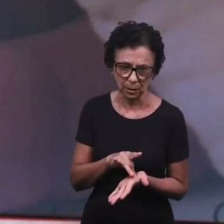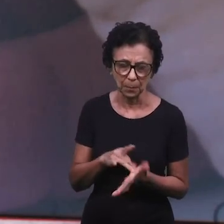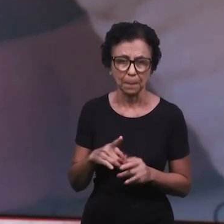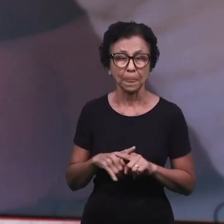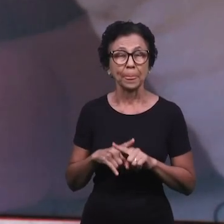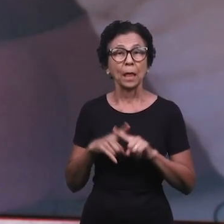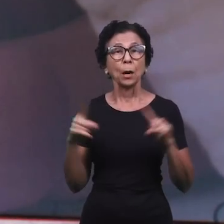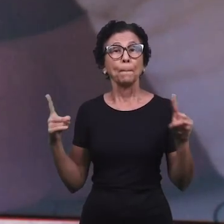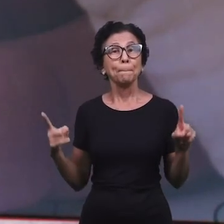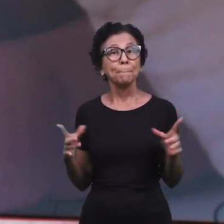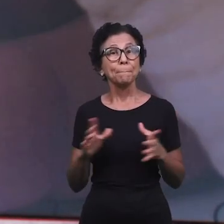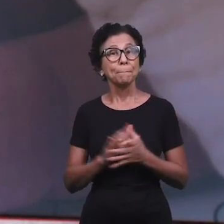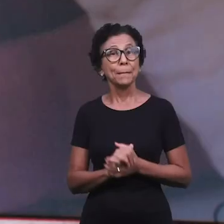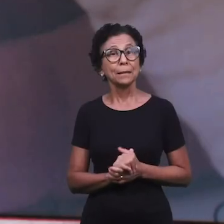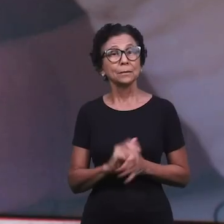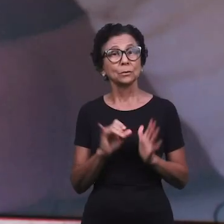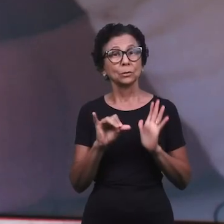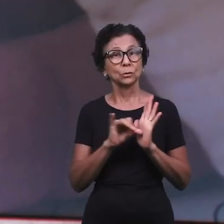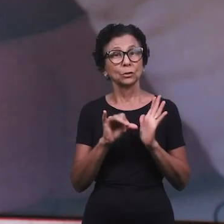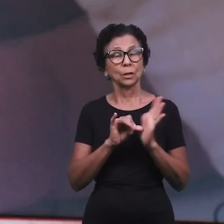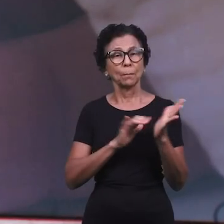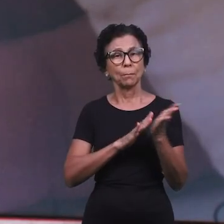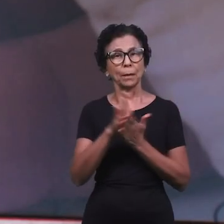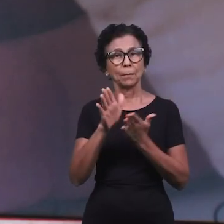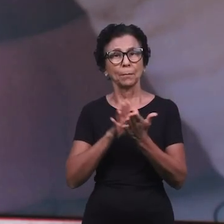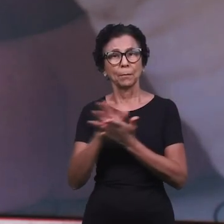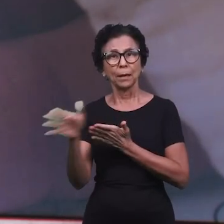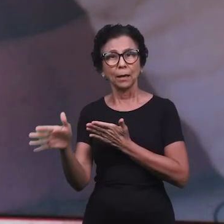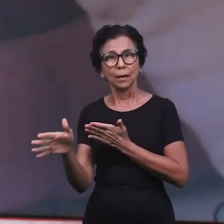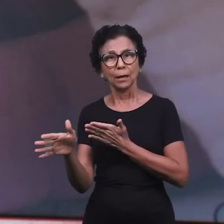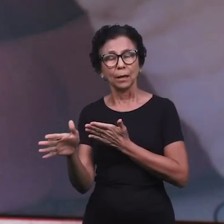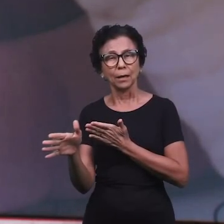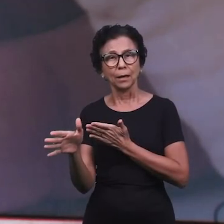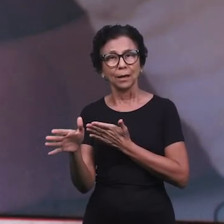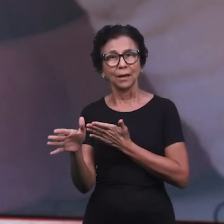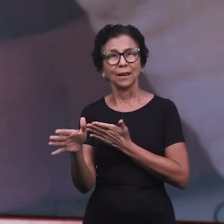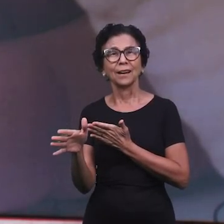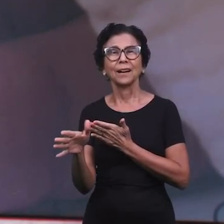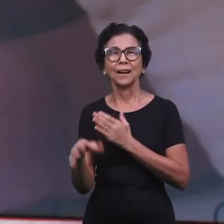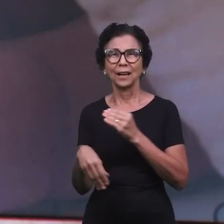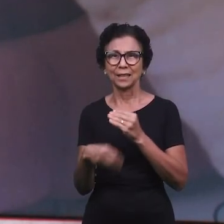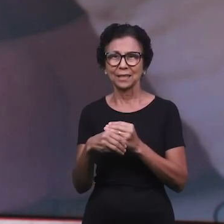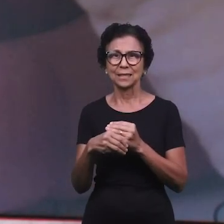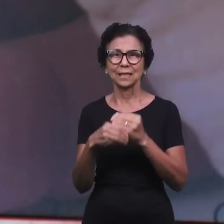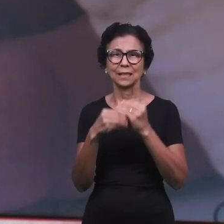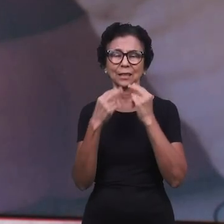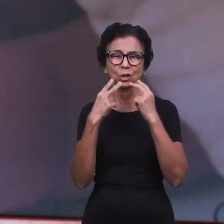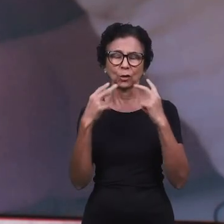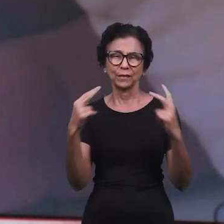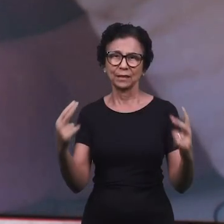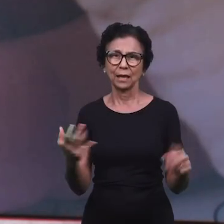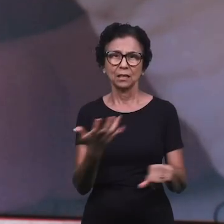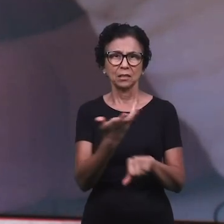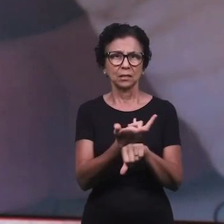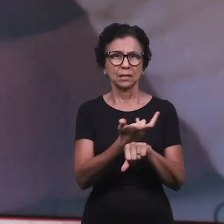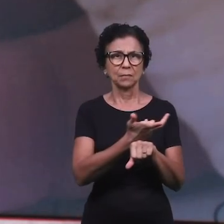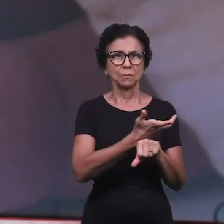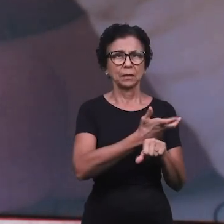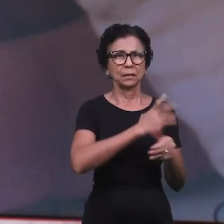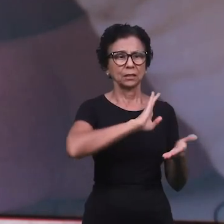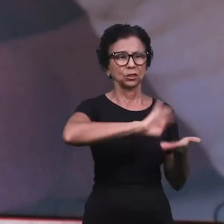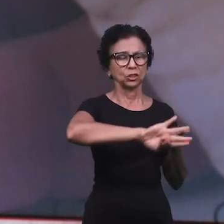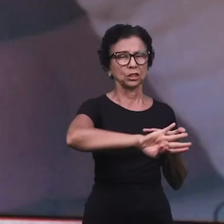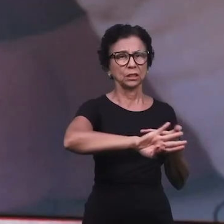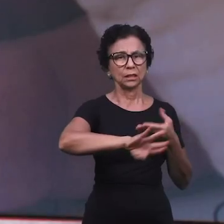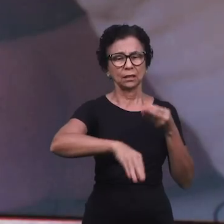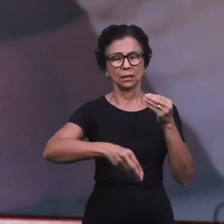quando o edital é publicado, é muito comum que tenha novidades. Uma matéria sai, outra matéria entra, às vezes